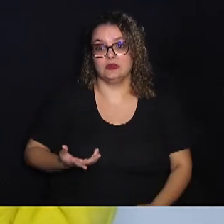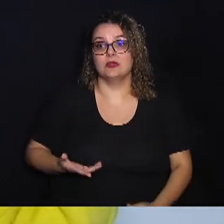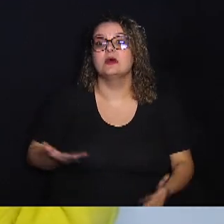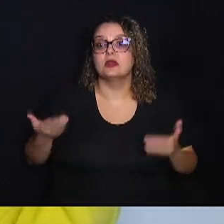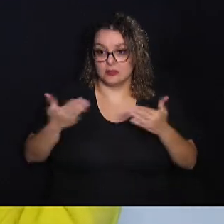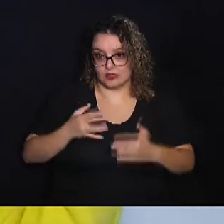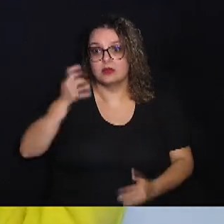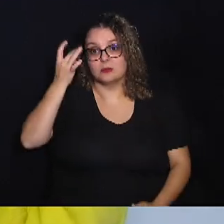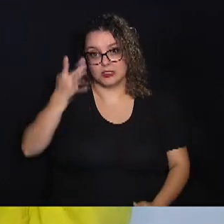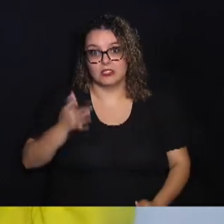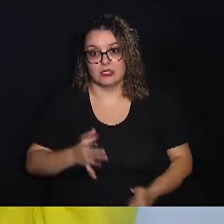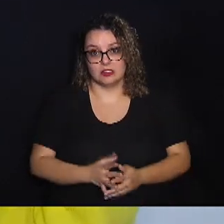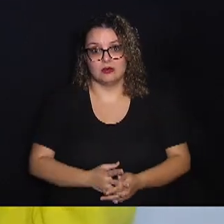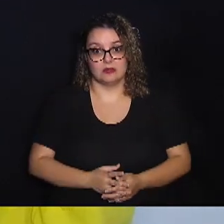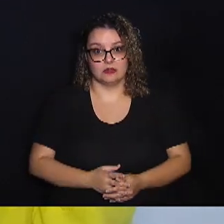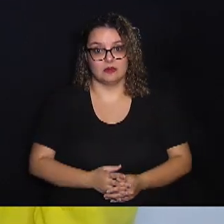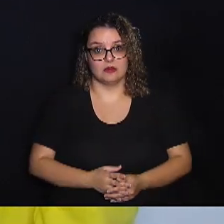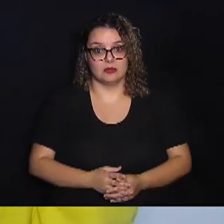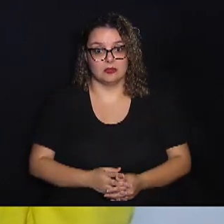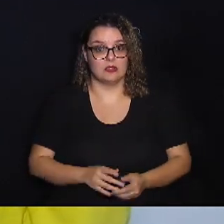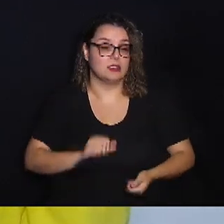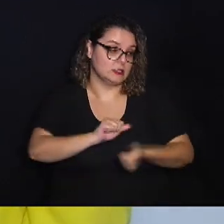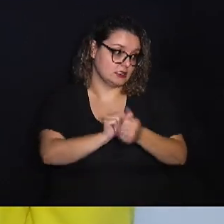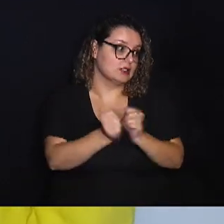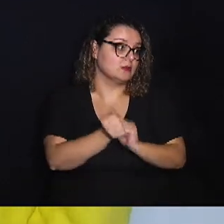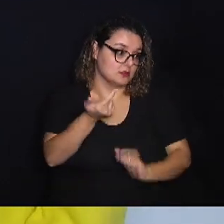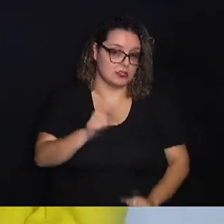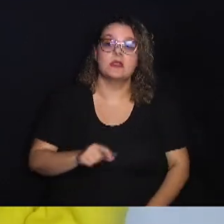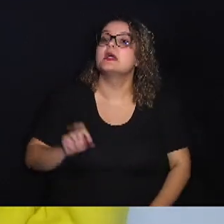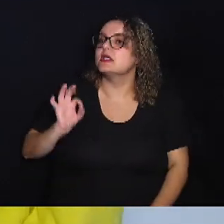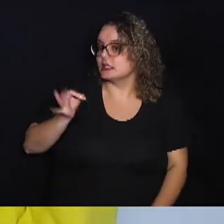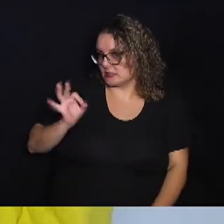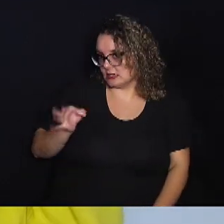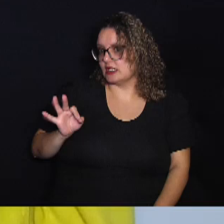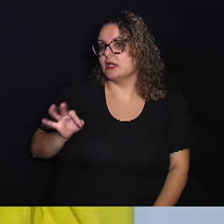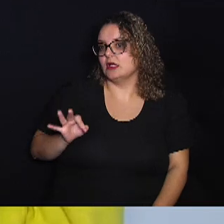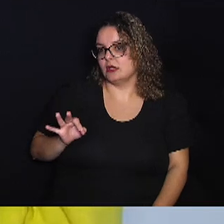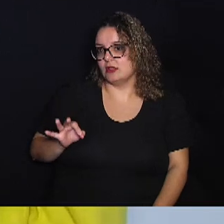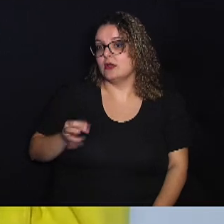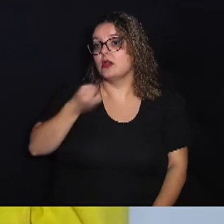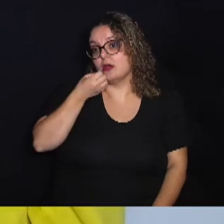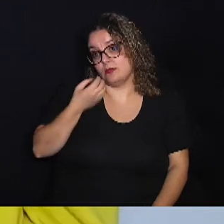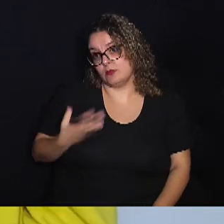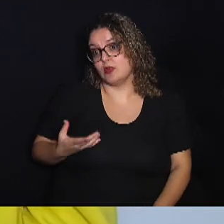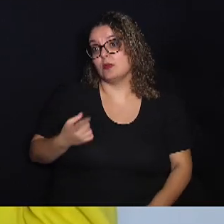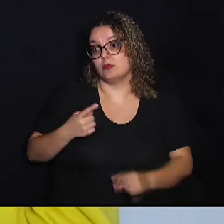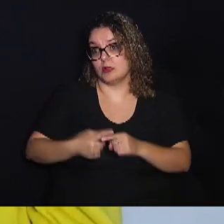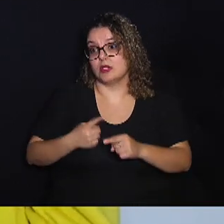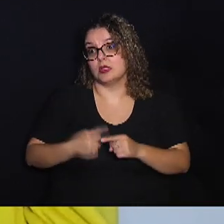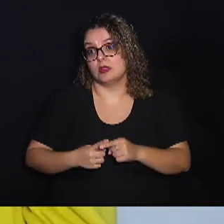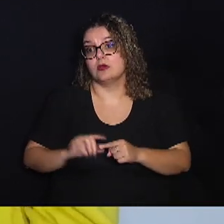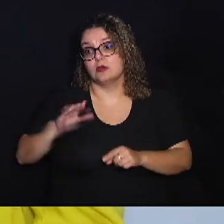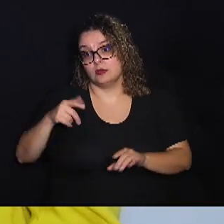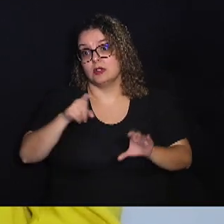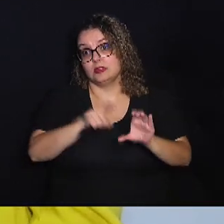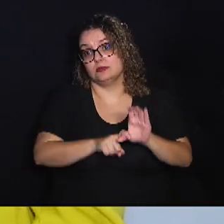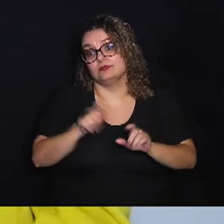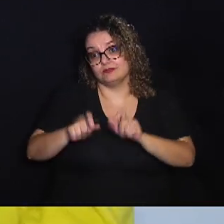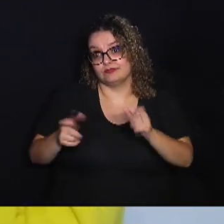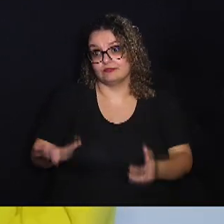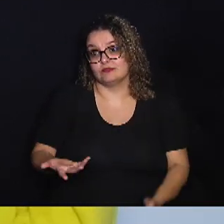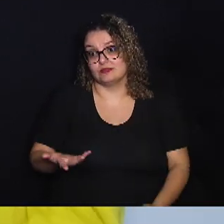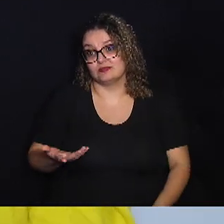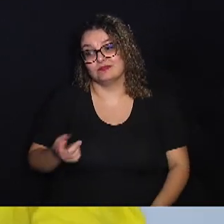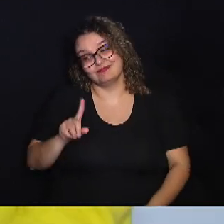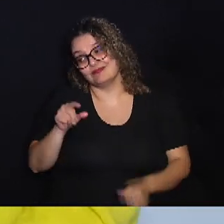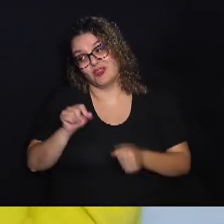mais fácil. Uma questão de se readaptar, né? Isso. É bom porque a gente, quando depende de outros, não